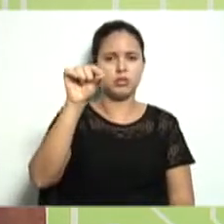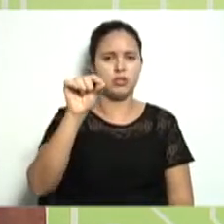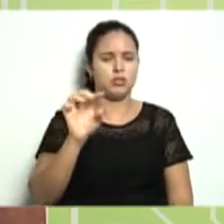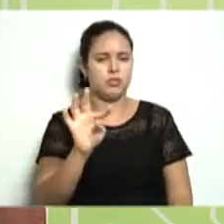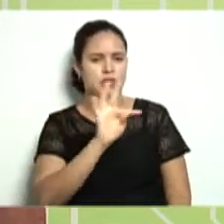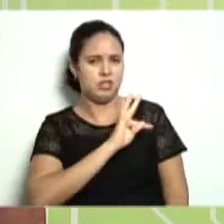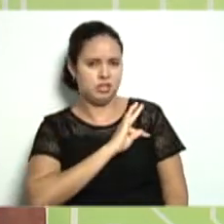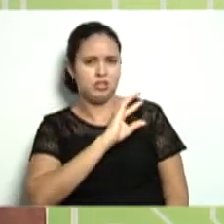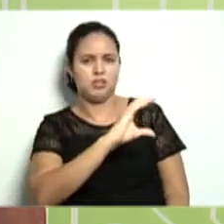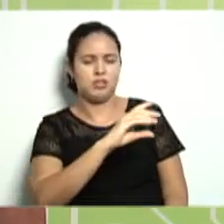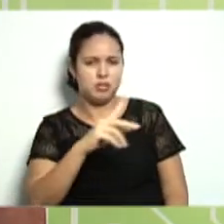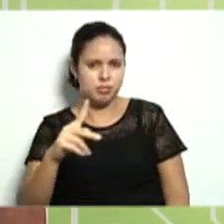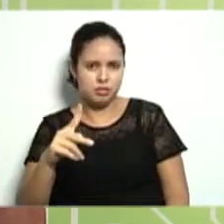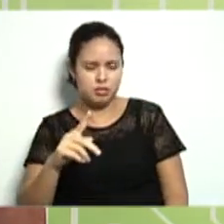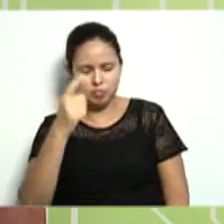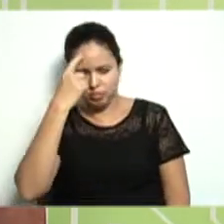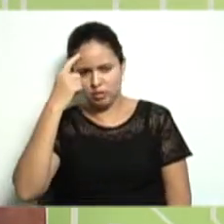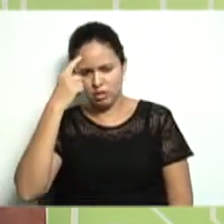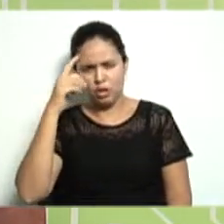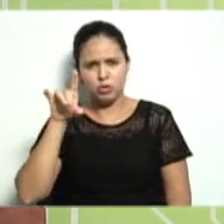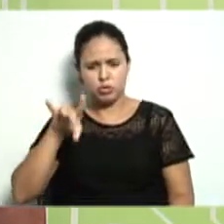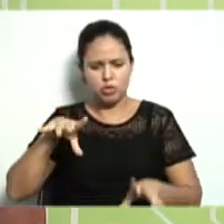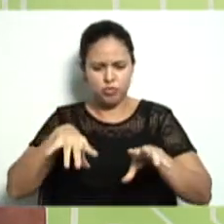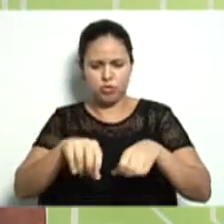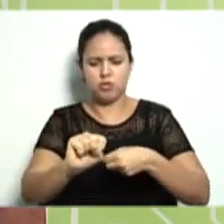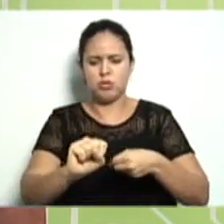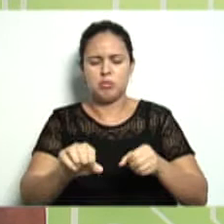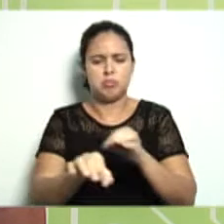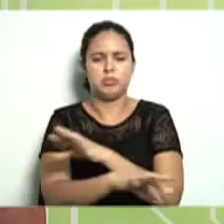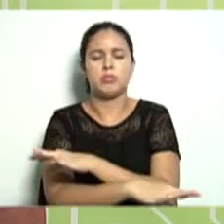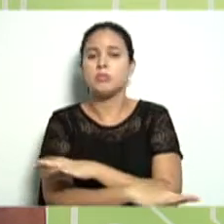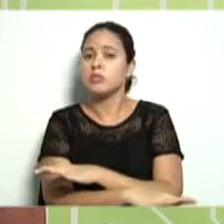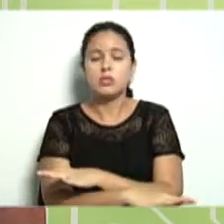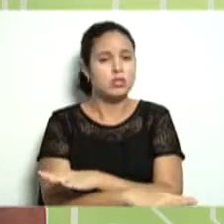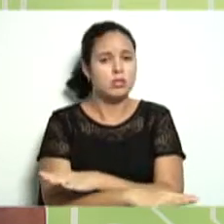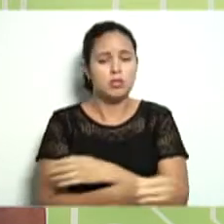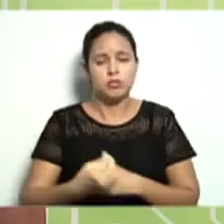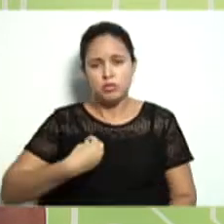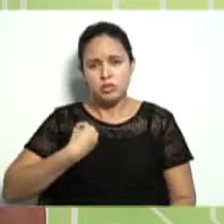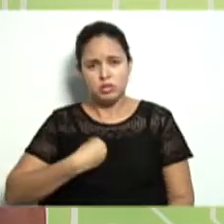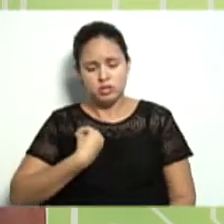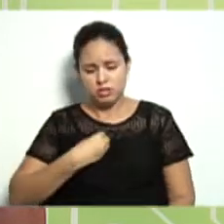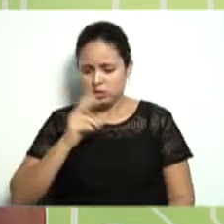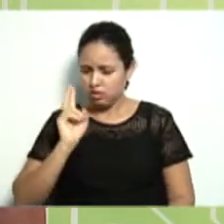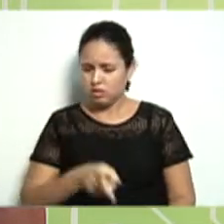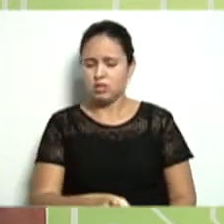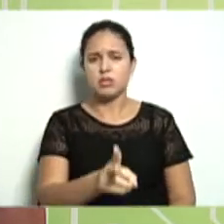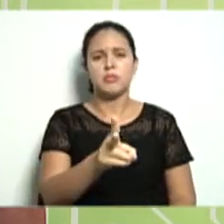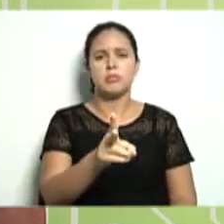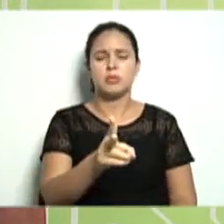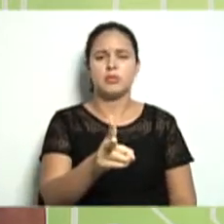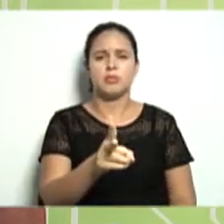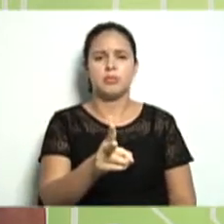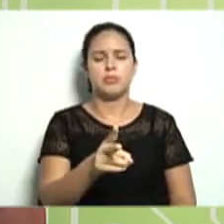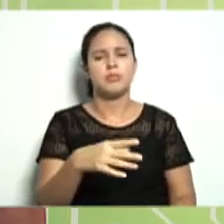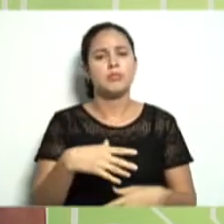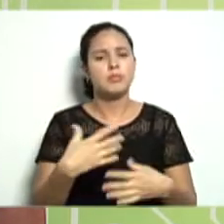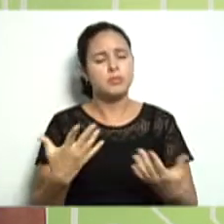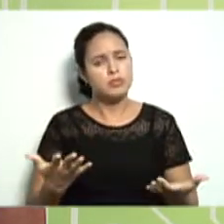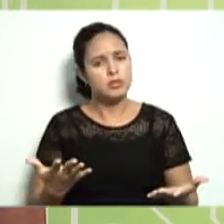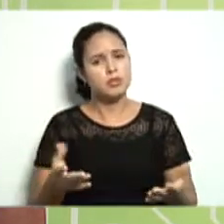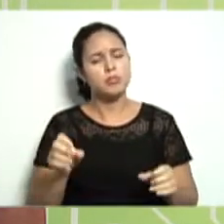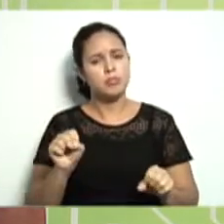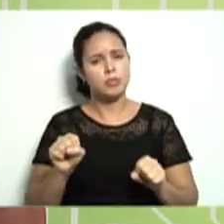só mais uma formação, mas sim algo que vocês vão levar para toda a vida. E aí, talvez